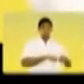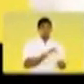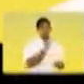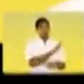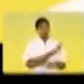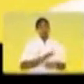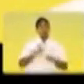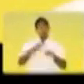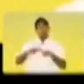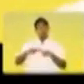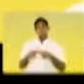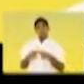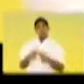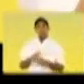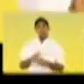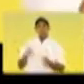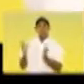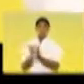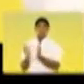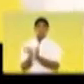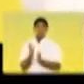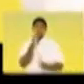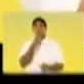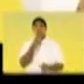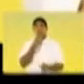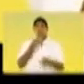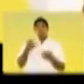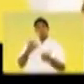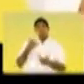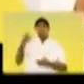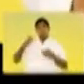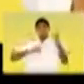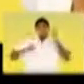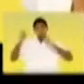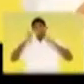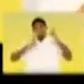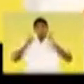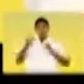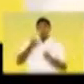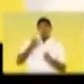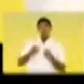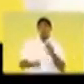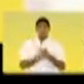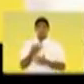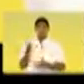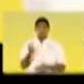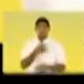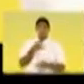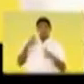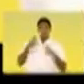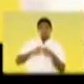nele se encontram baseado neste fato o grupo vermelho numa tentativa desesperada de criar